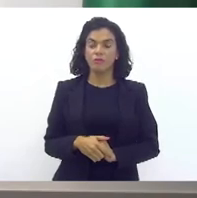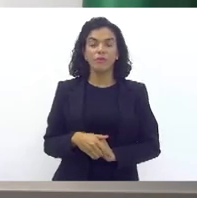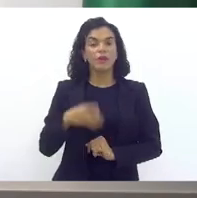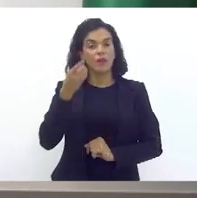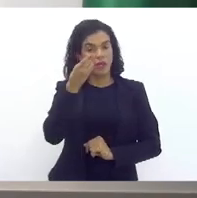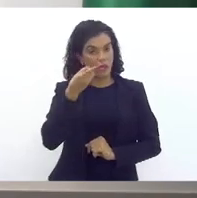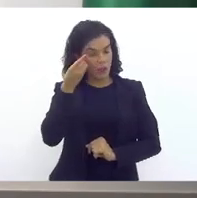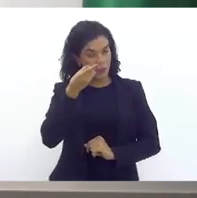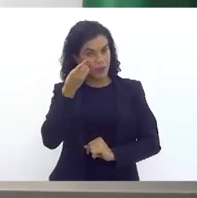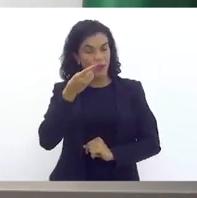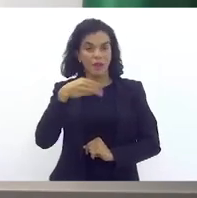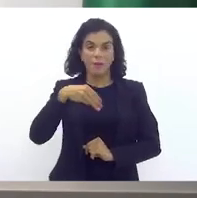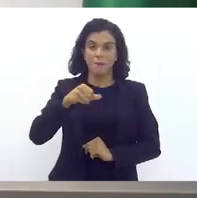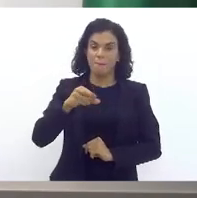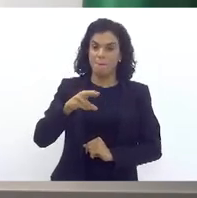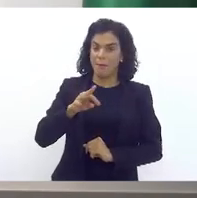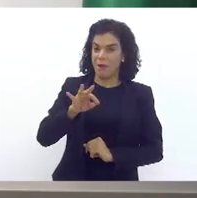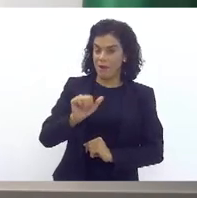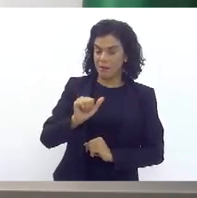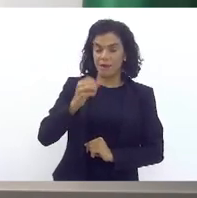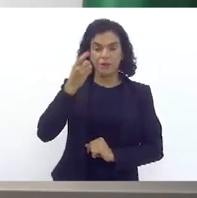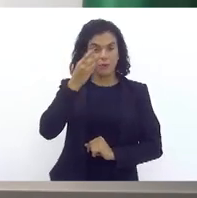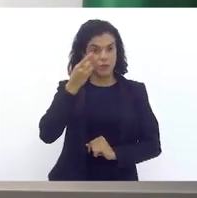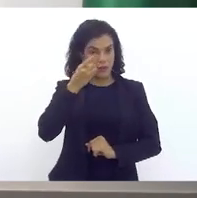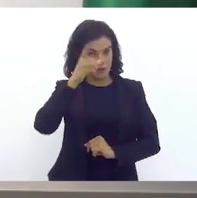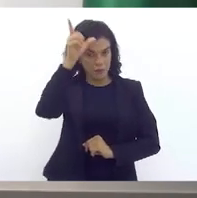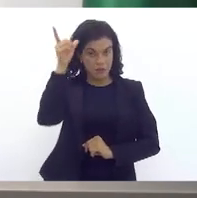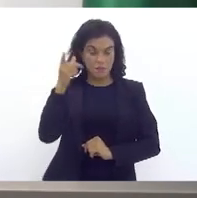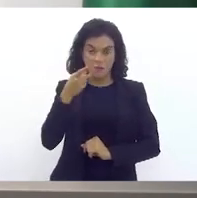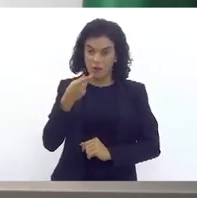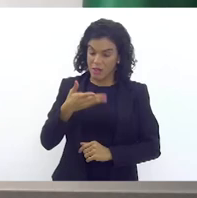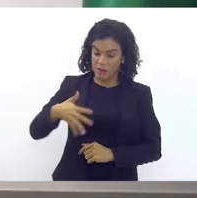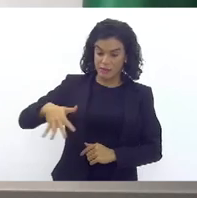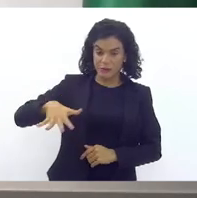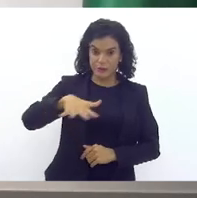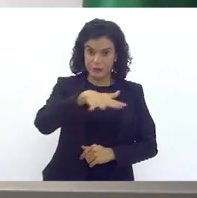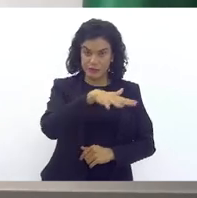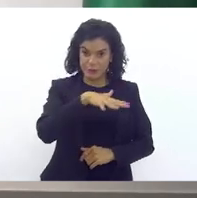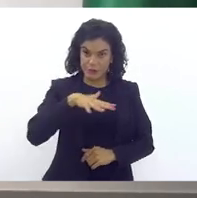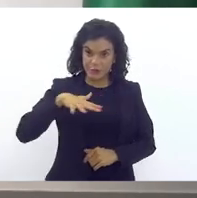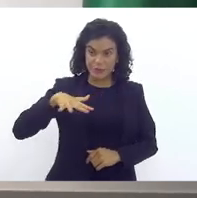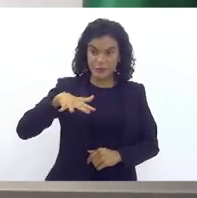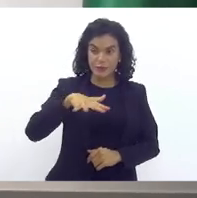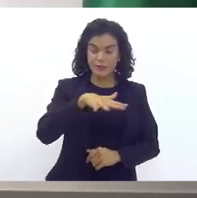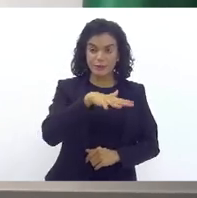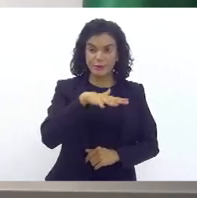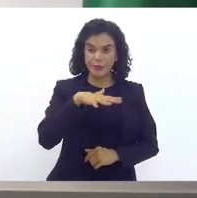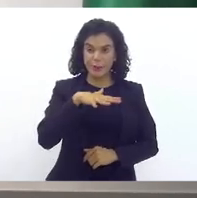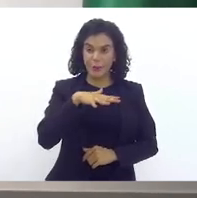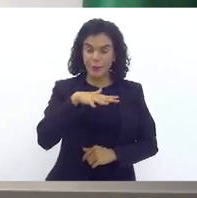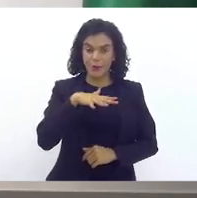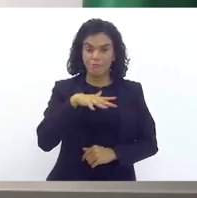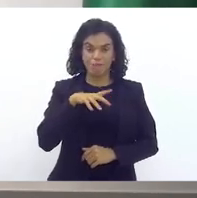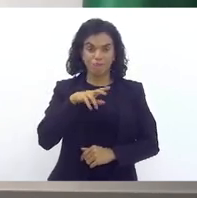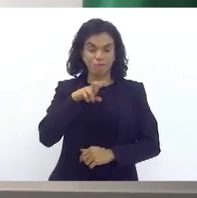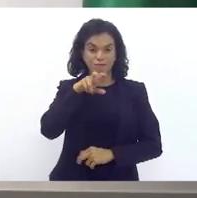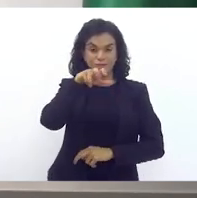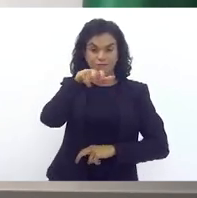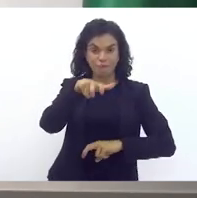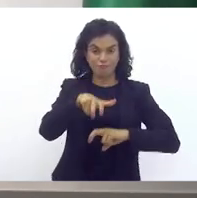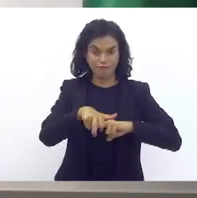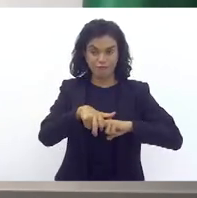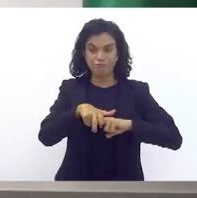Deputada Marta Rocha e deputado Luiz Paulo, as circunstâncias me colocam aqui à mesa ao